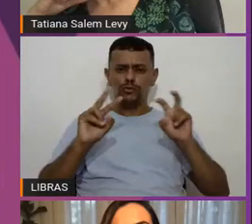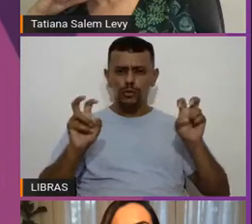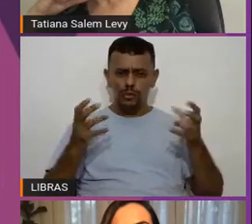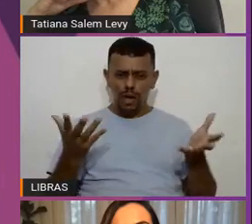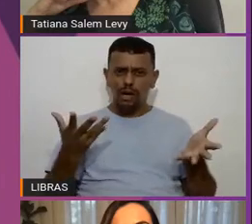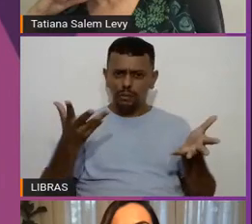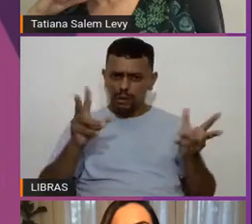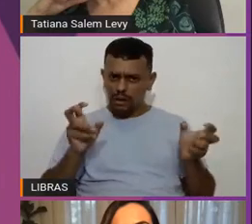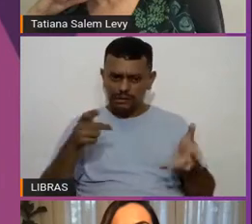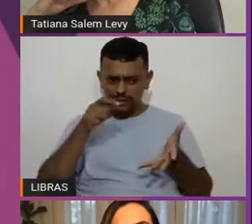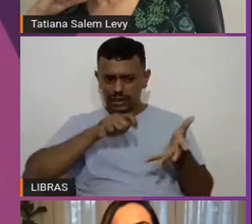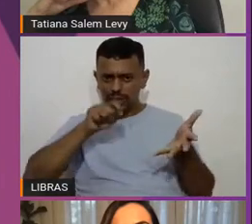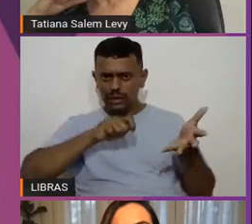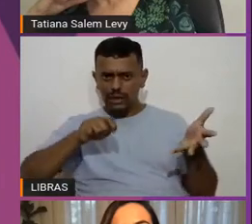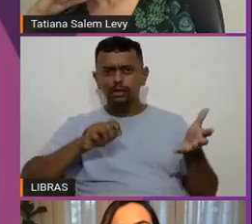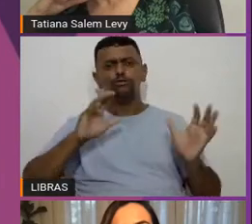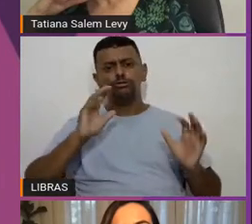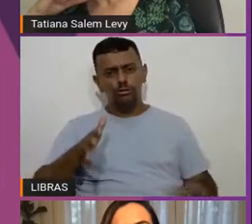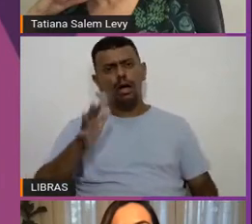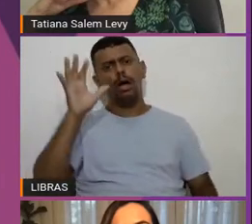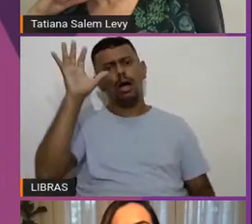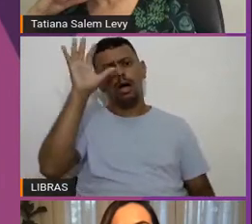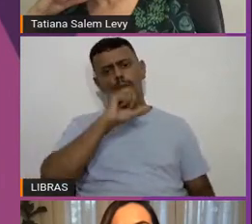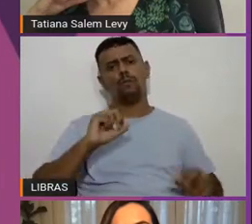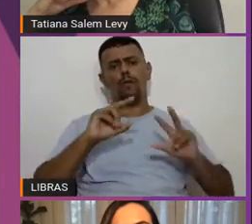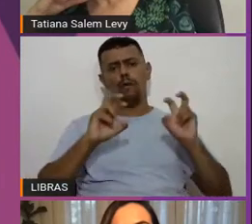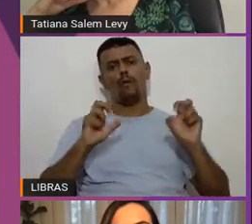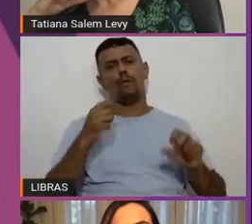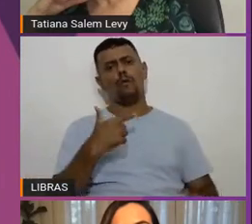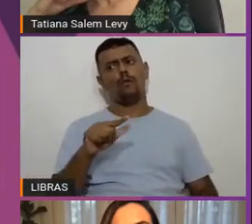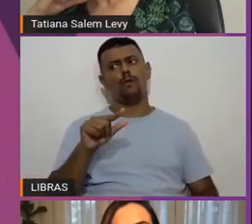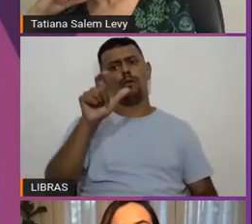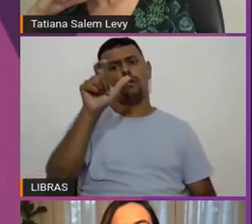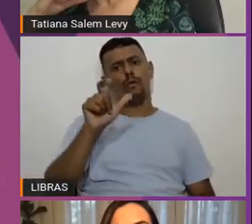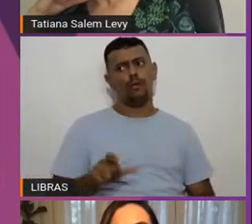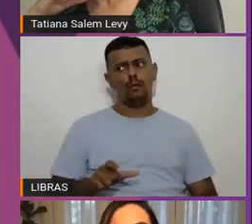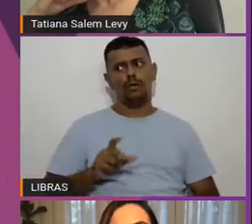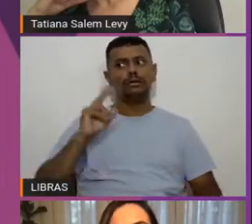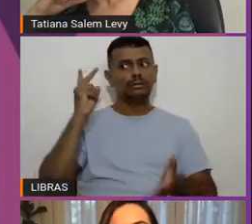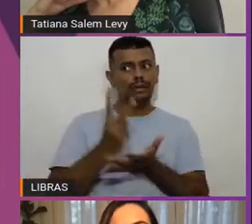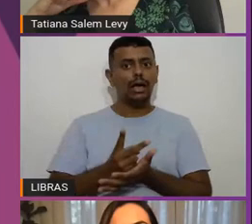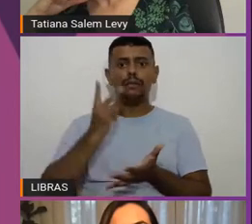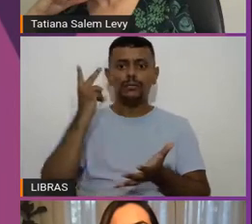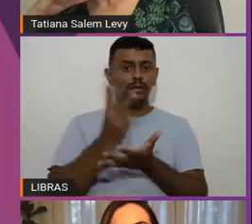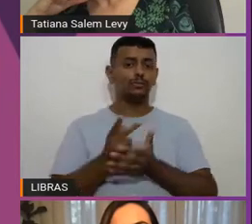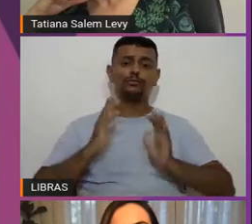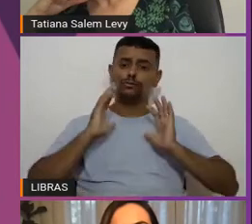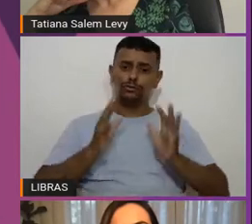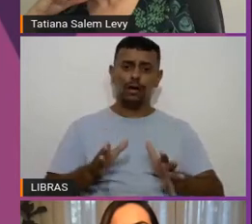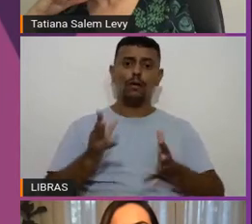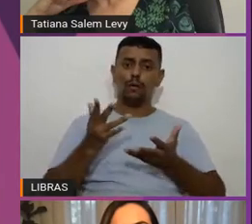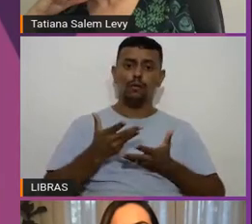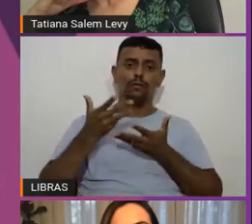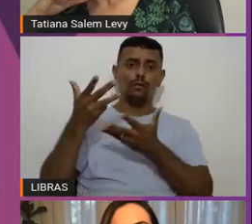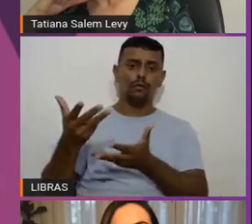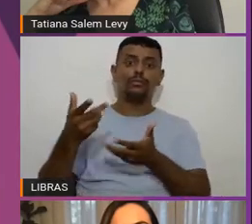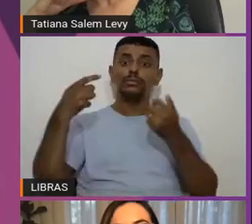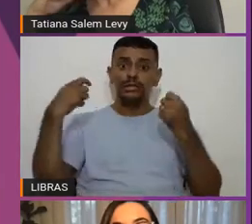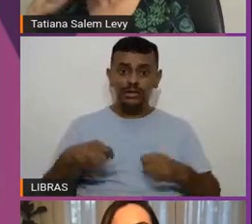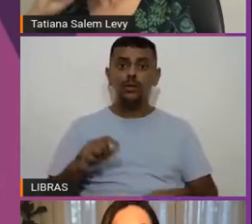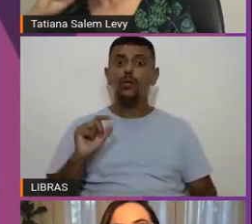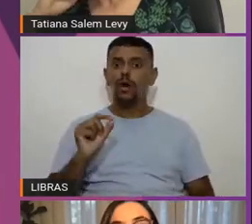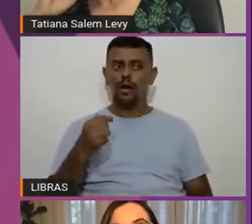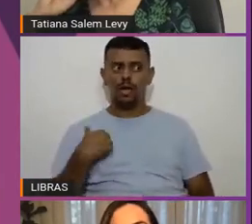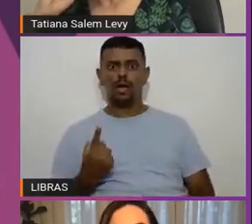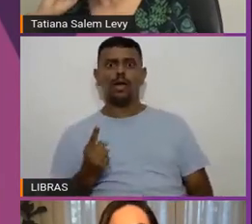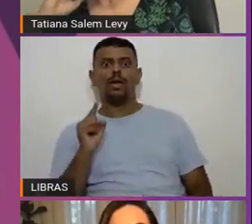aprender para o outro porque isso já faz já convidado a fazer desde sempre mas de conseguir ir para o outro e voltar